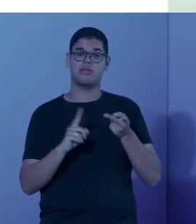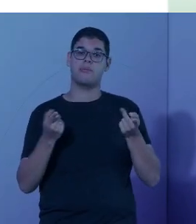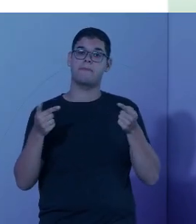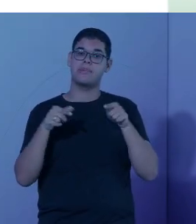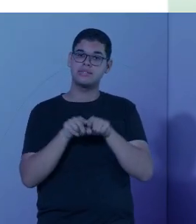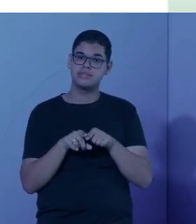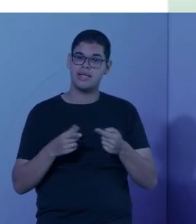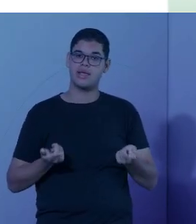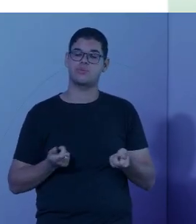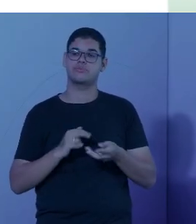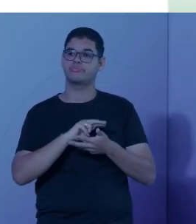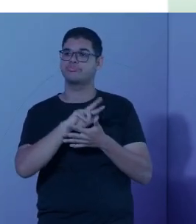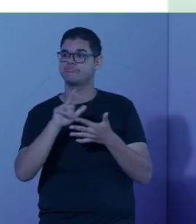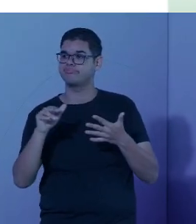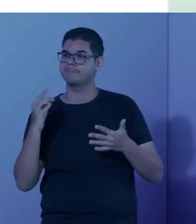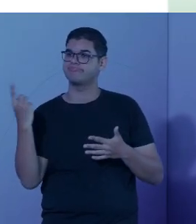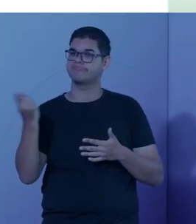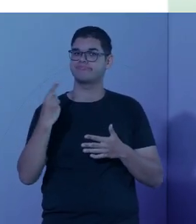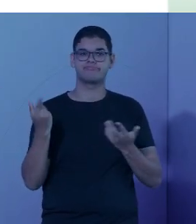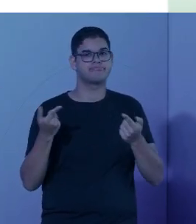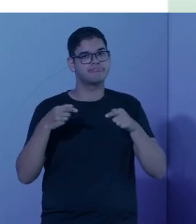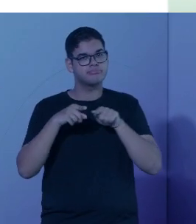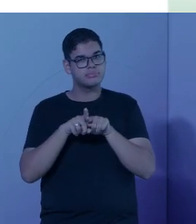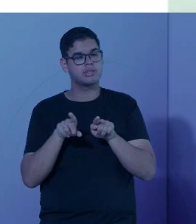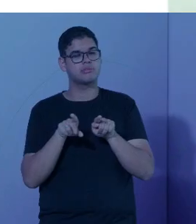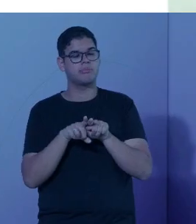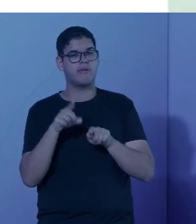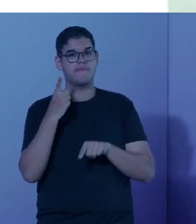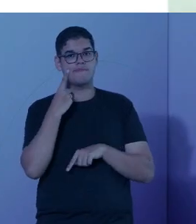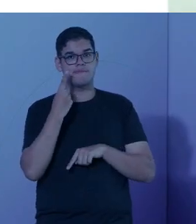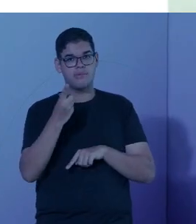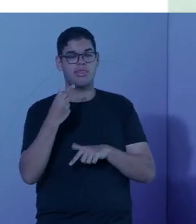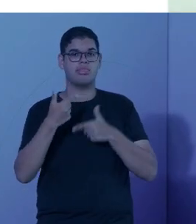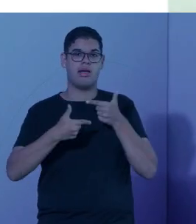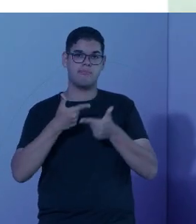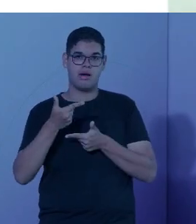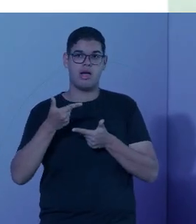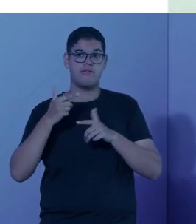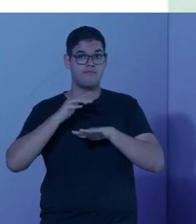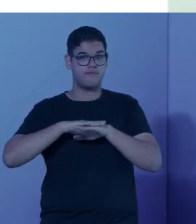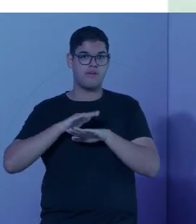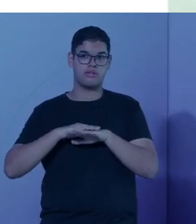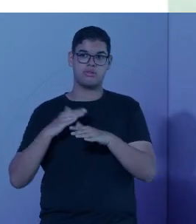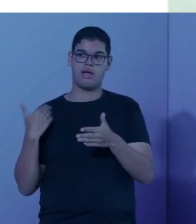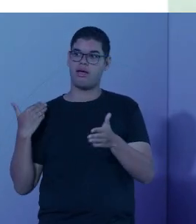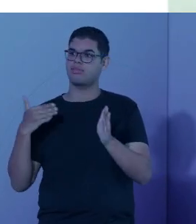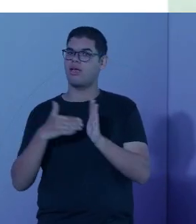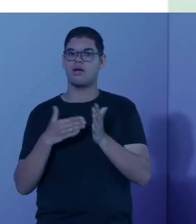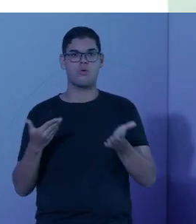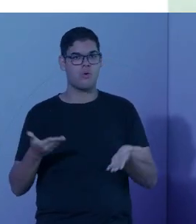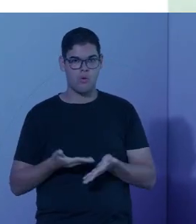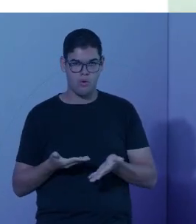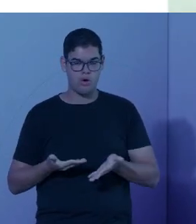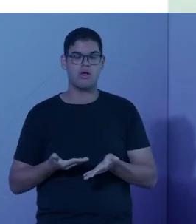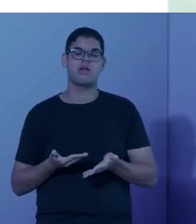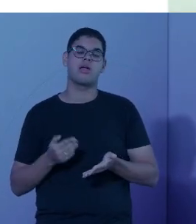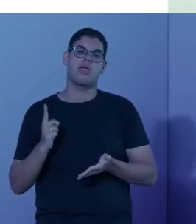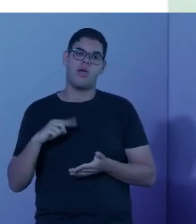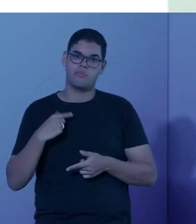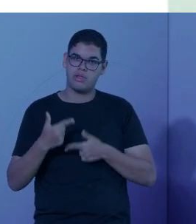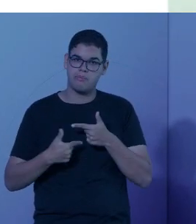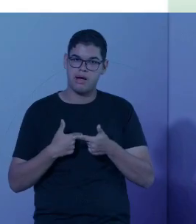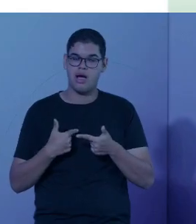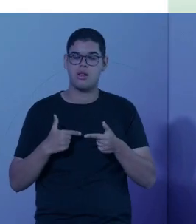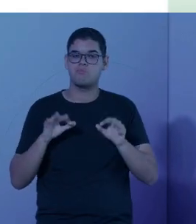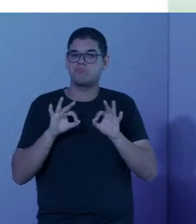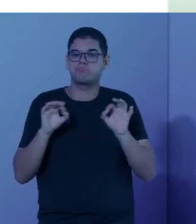processo, né, reconhecer o trabalho que foi feito até agora, que foi um trabalho incrível num sistema